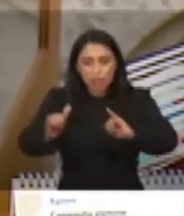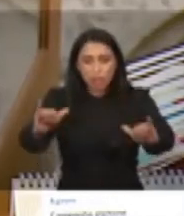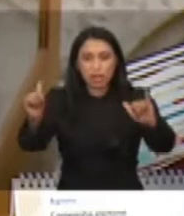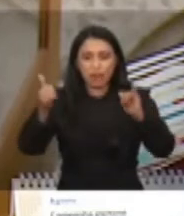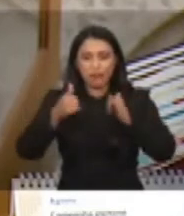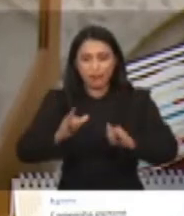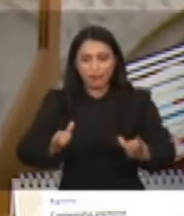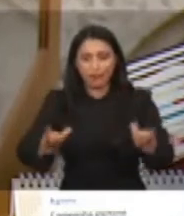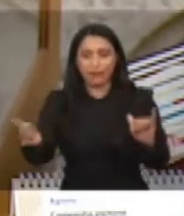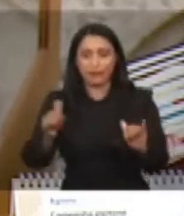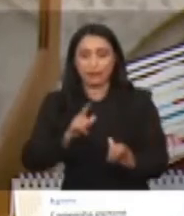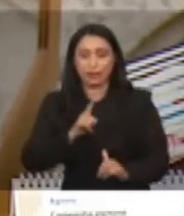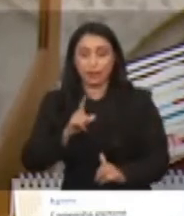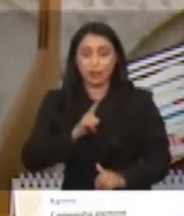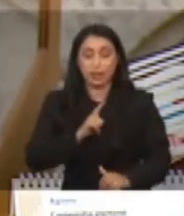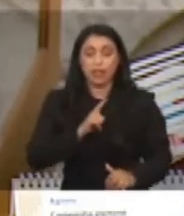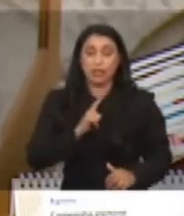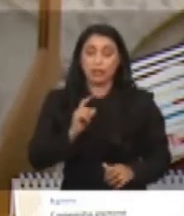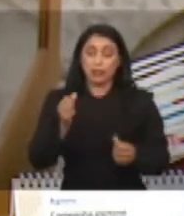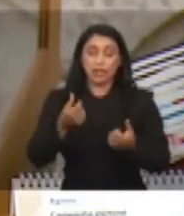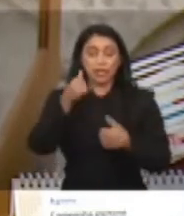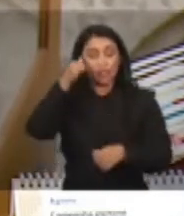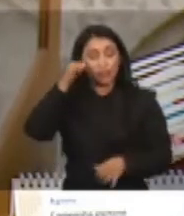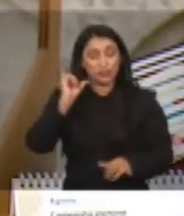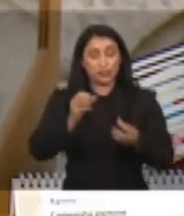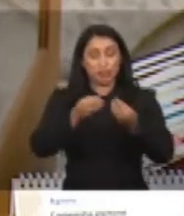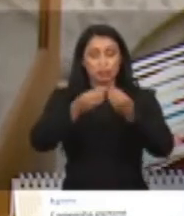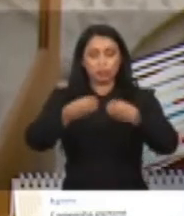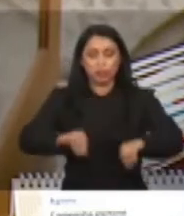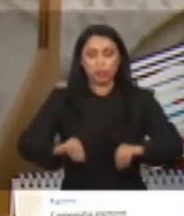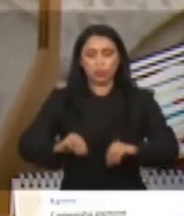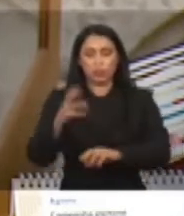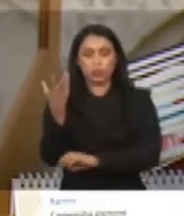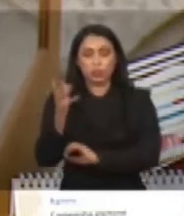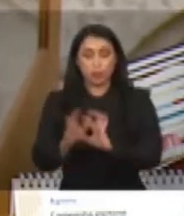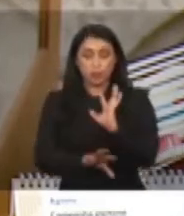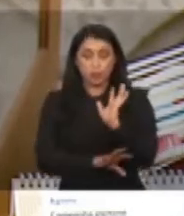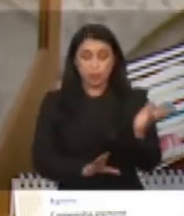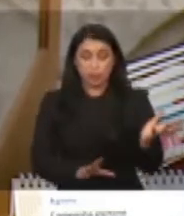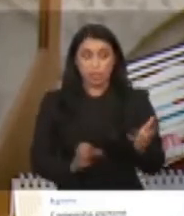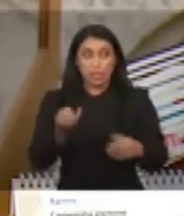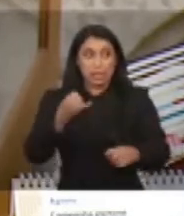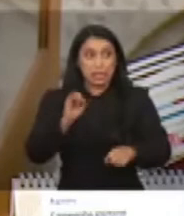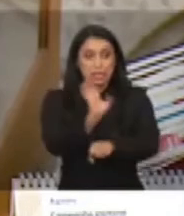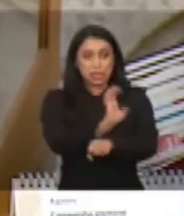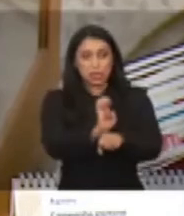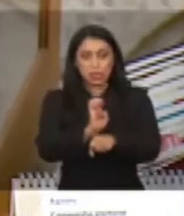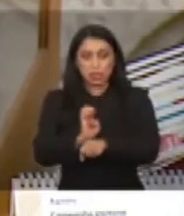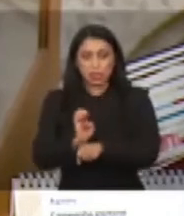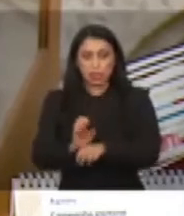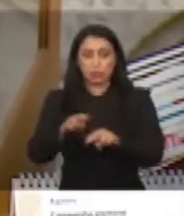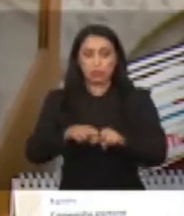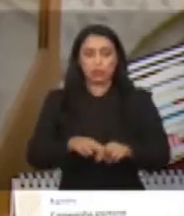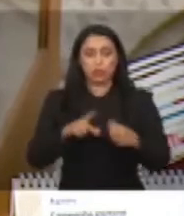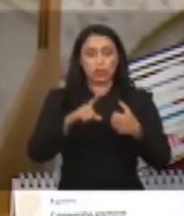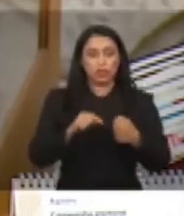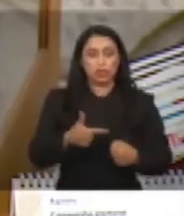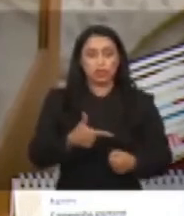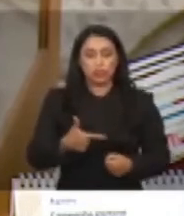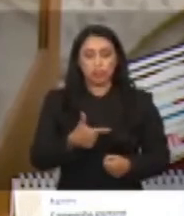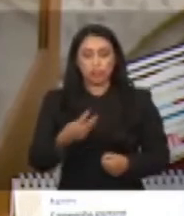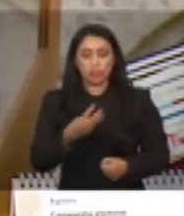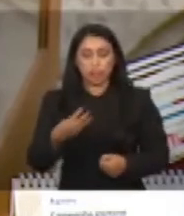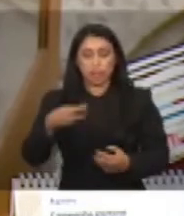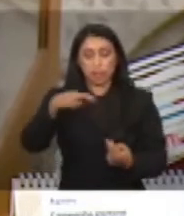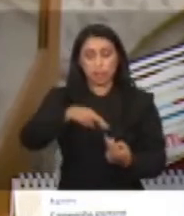atuação potencialmente danosa ao meio ambiente, fecho aspas. Se os Estados-membros por força do artigo 23, inciso 11